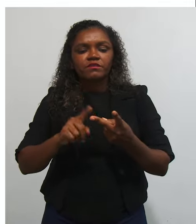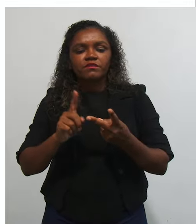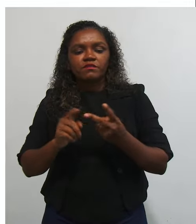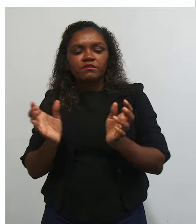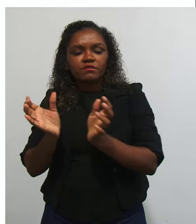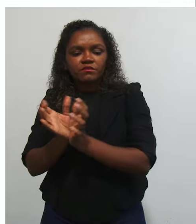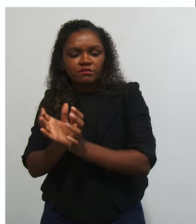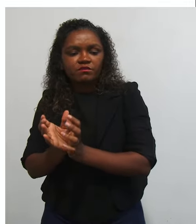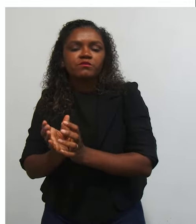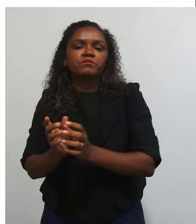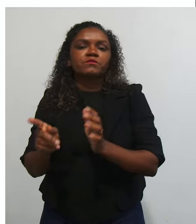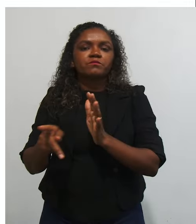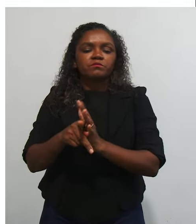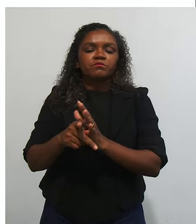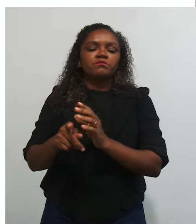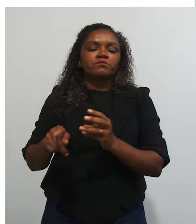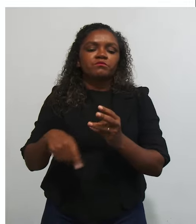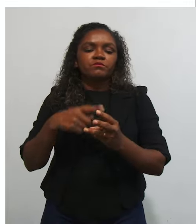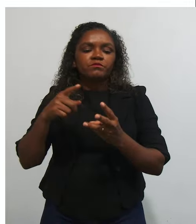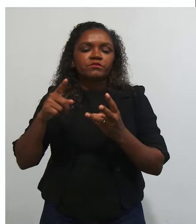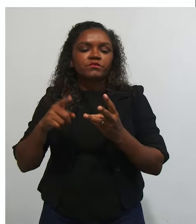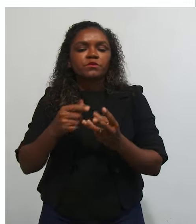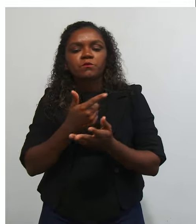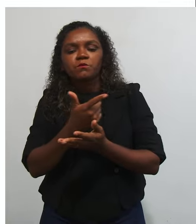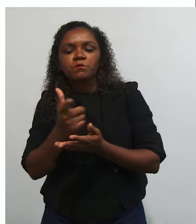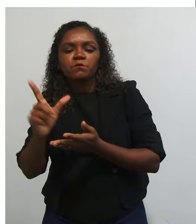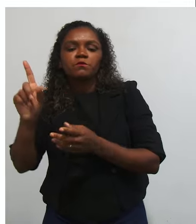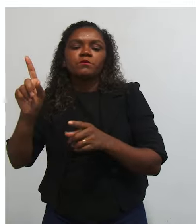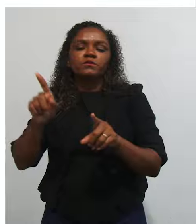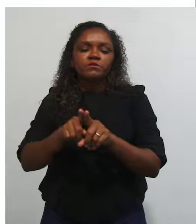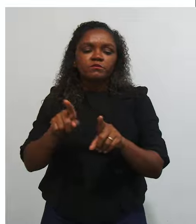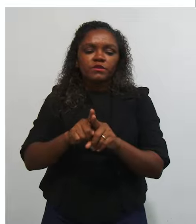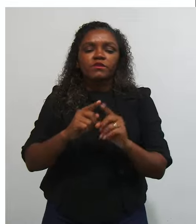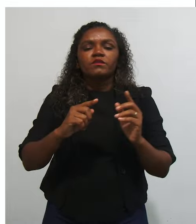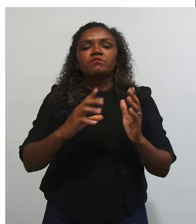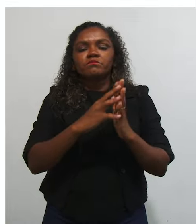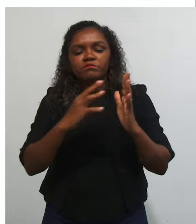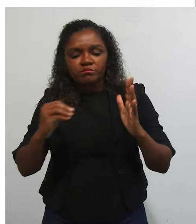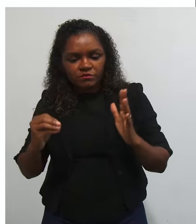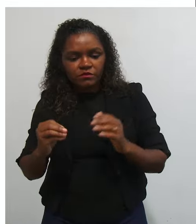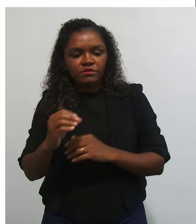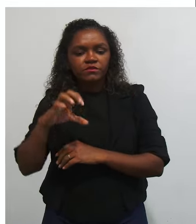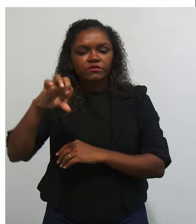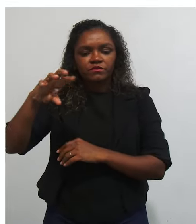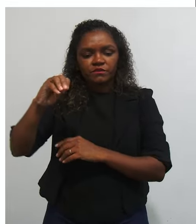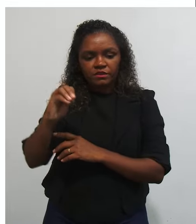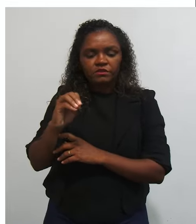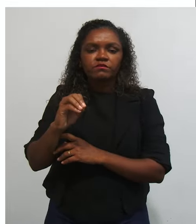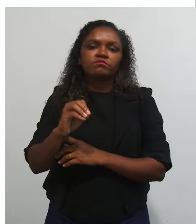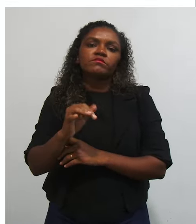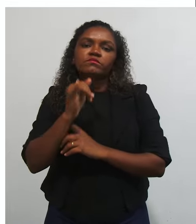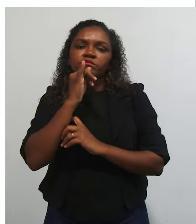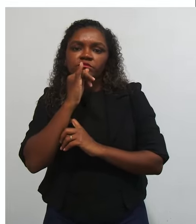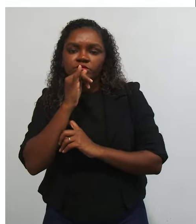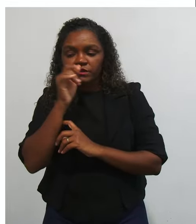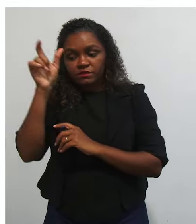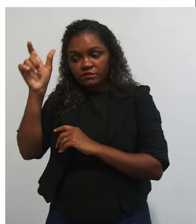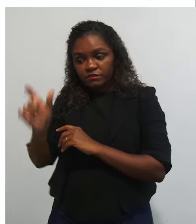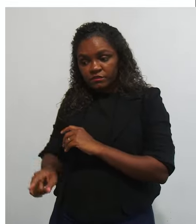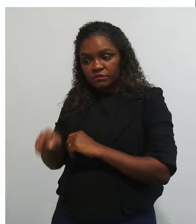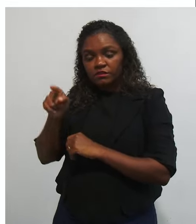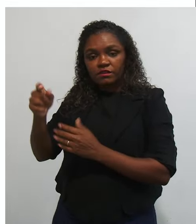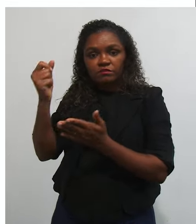grupo de natureza 3, outras despesas correntes, modalidade 90, que significa que o ente que vai realizar